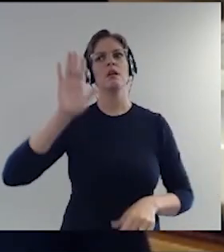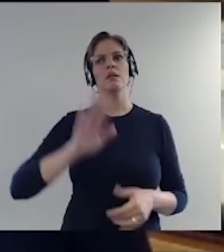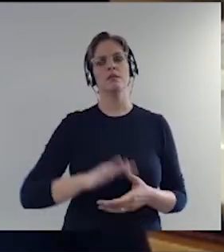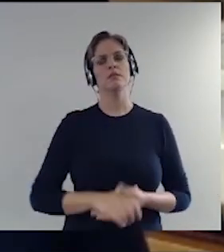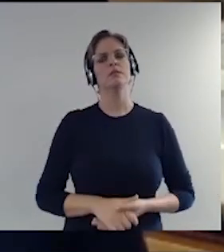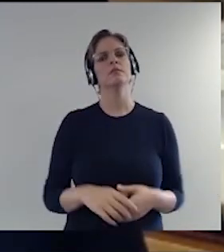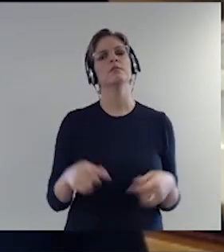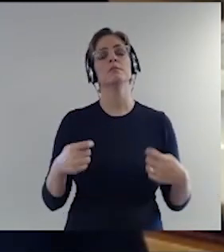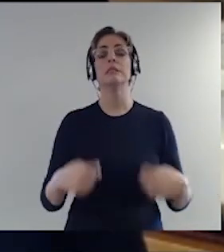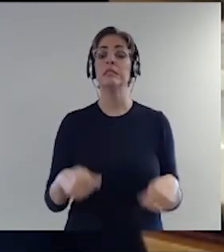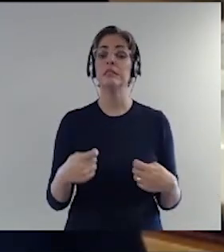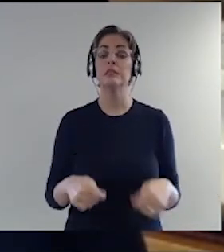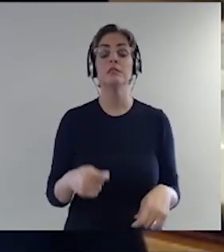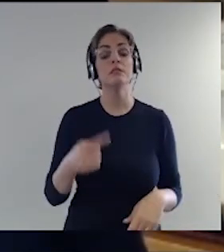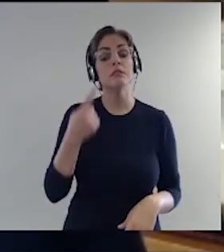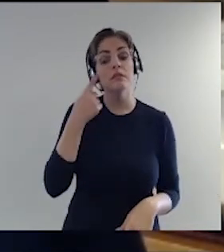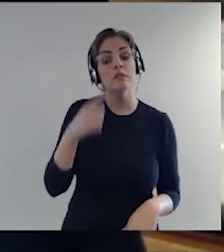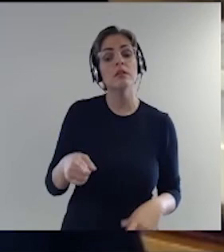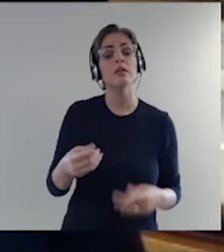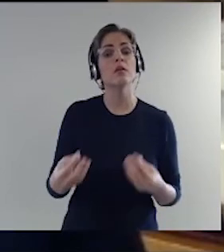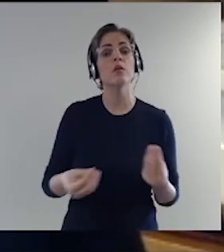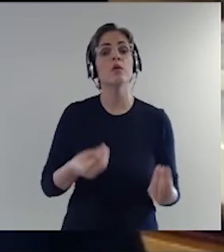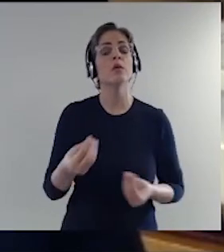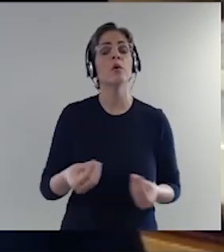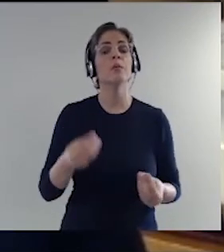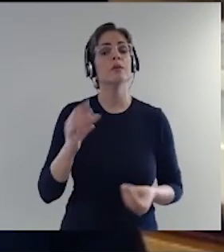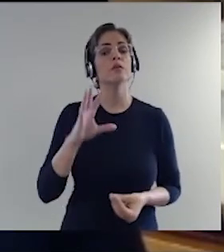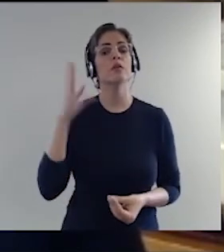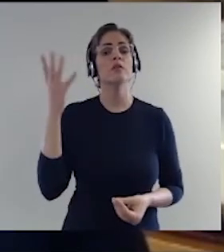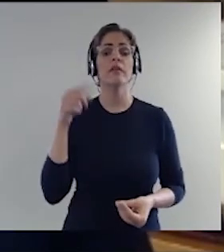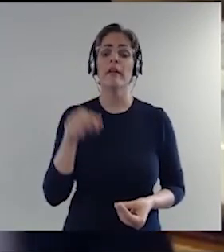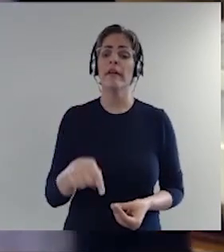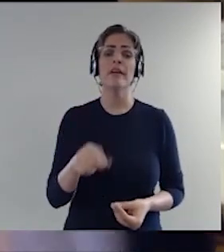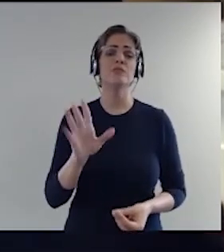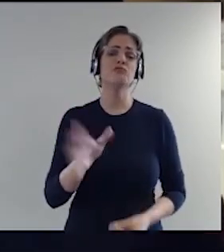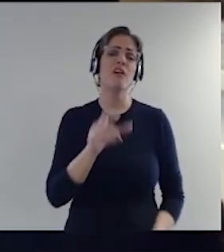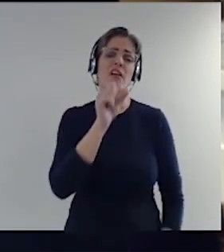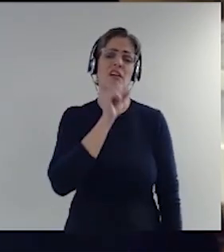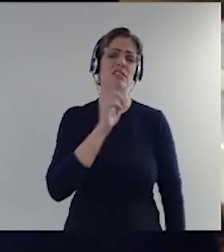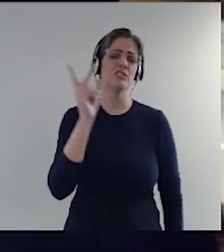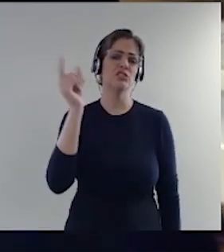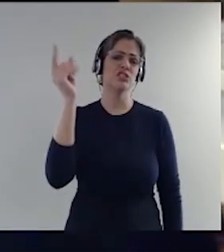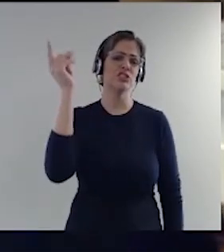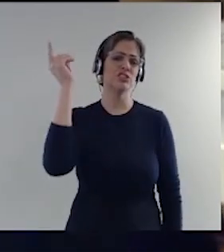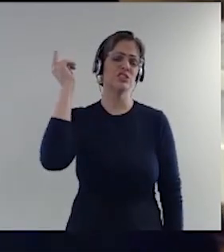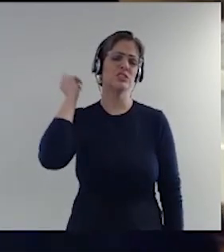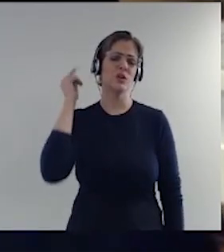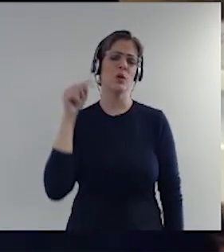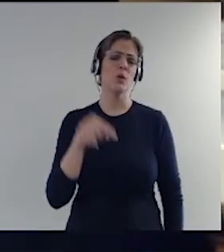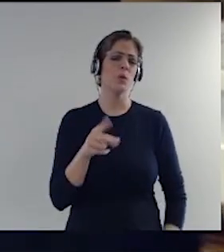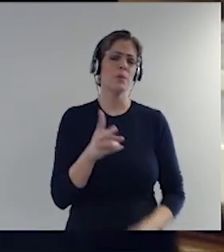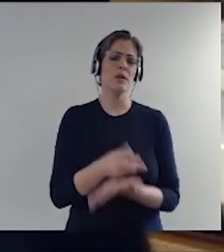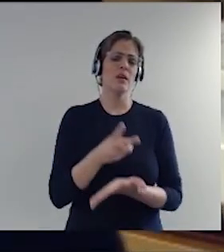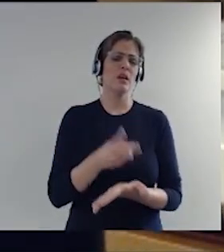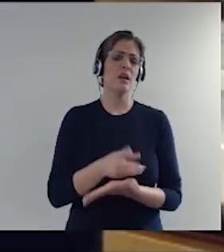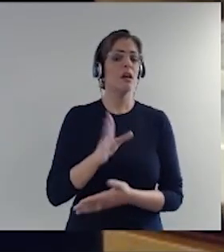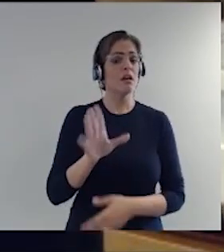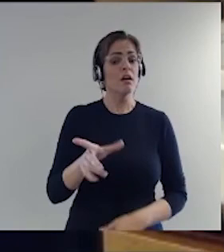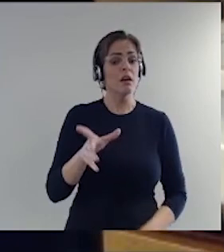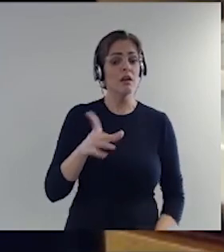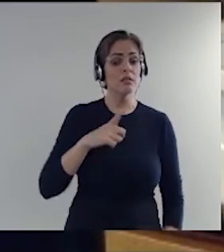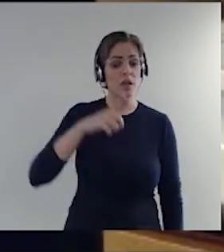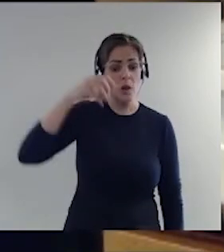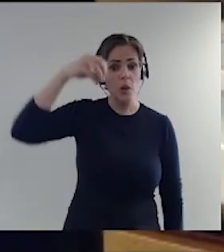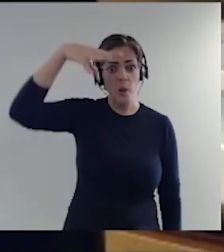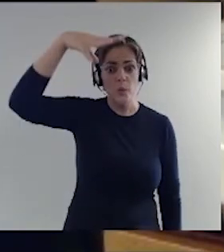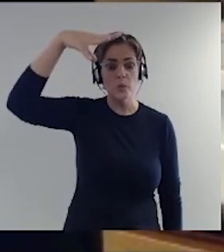temos que encontrar situações para um mal antigo. Nós temos a luz que nos indica o que significa, mas não temos,